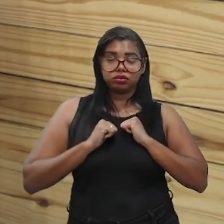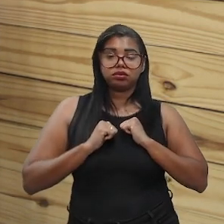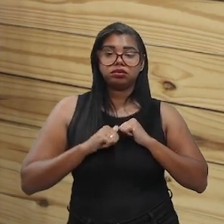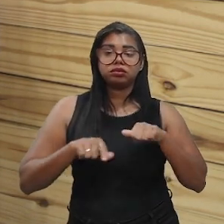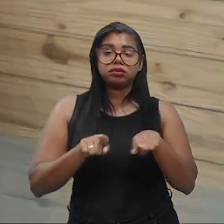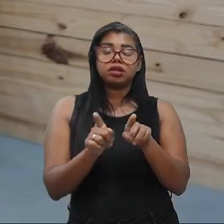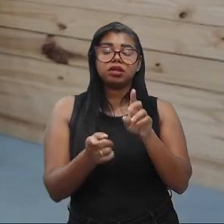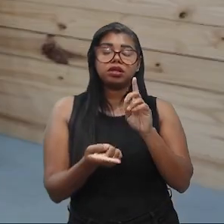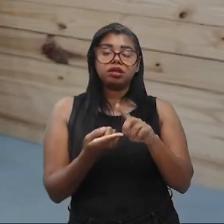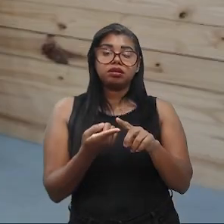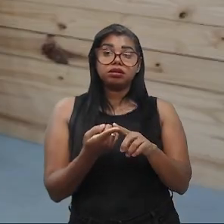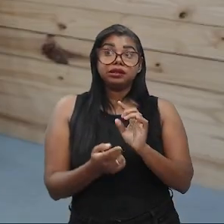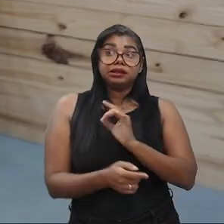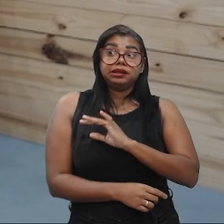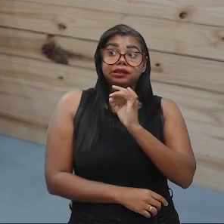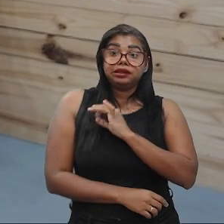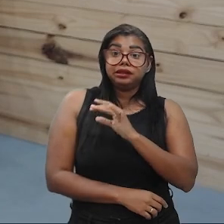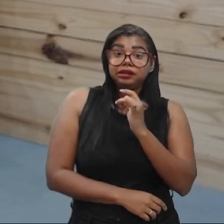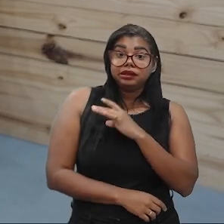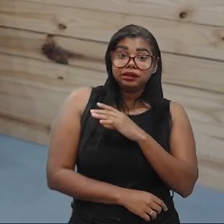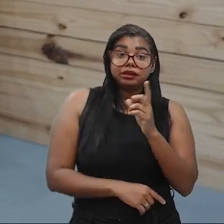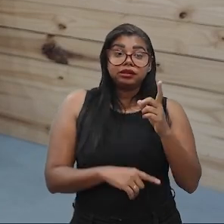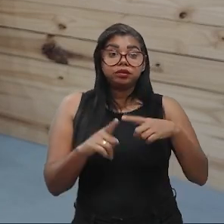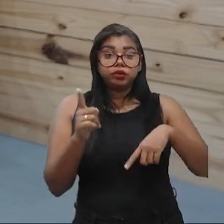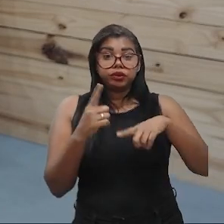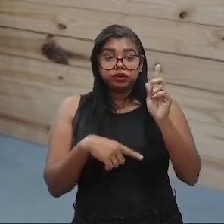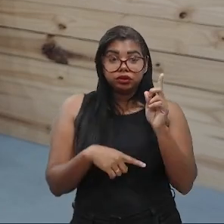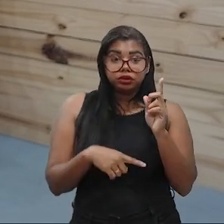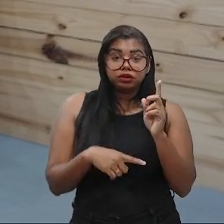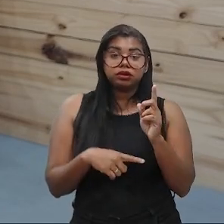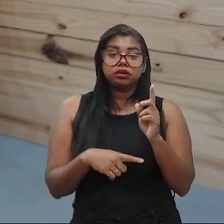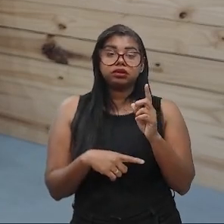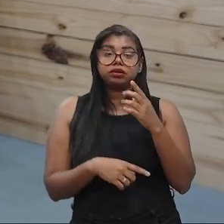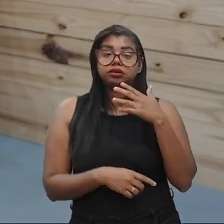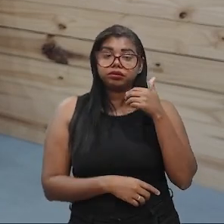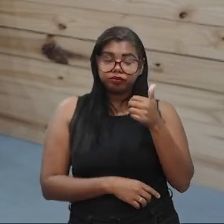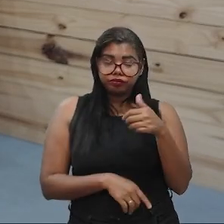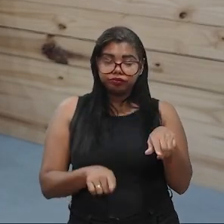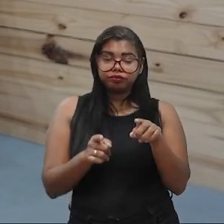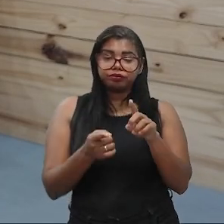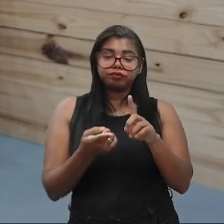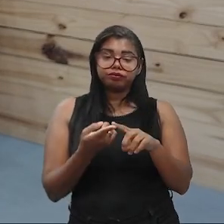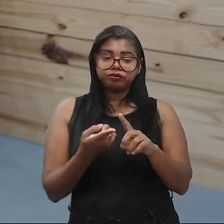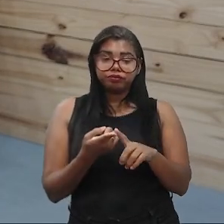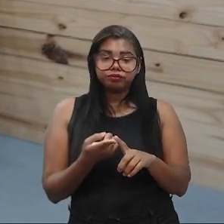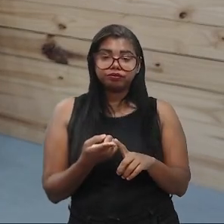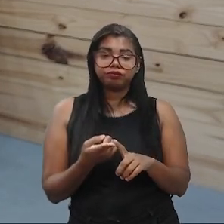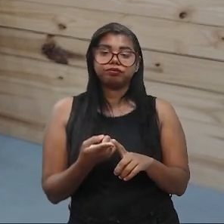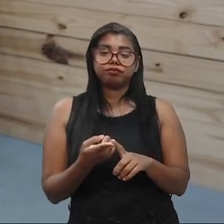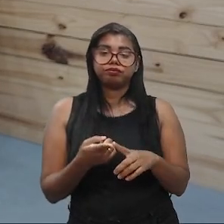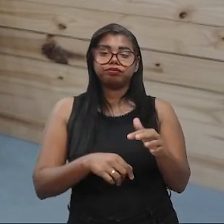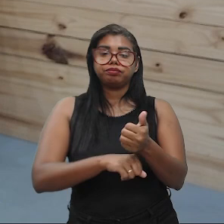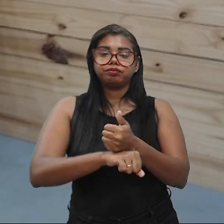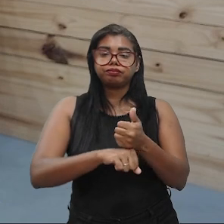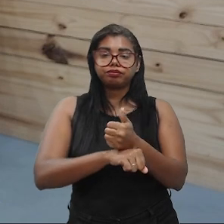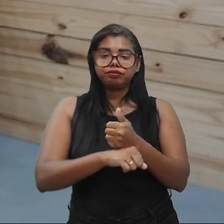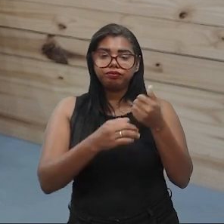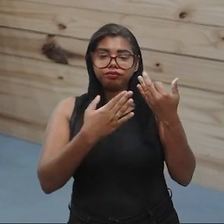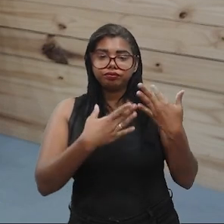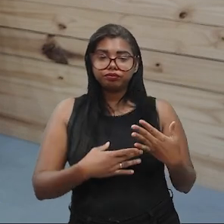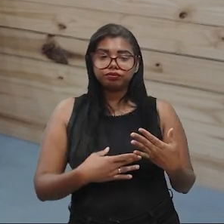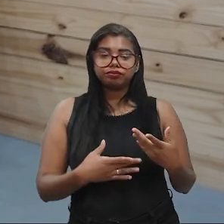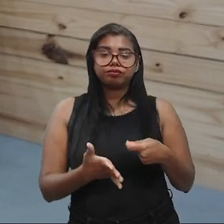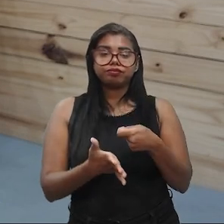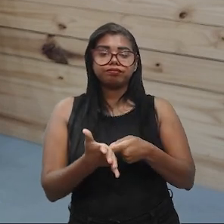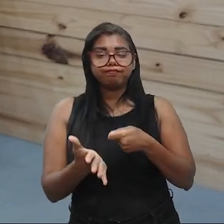às vezes tem um medo e a resistência que a gente falou na unidade anterior, a